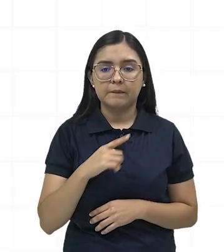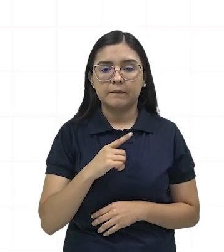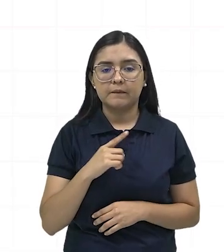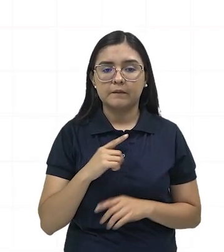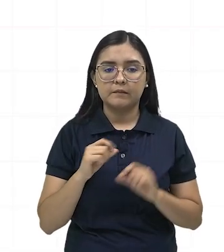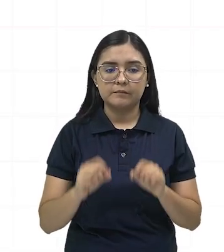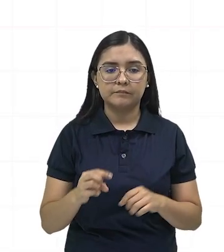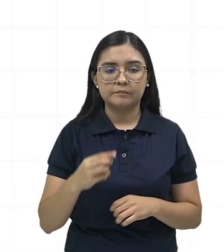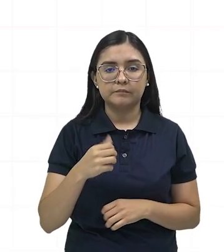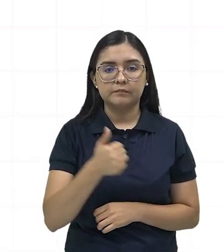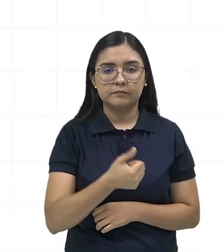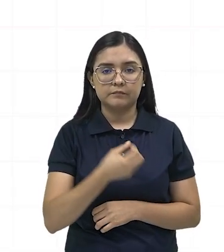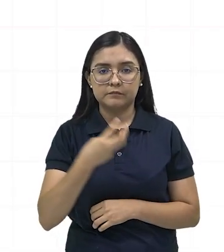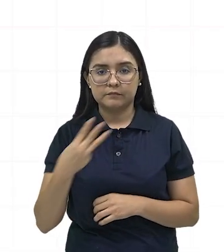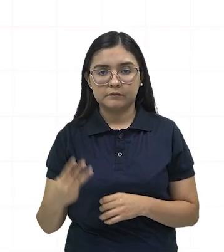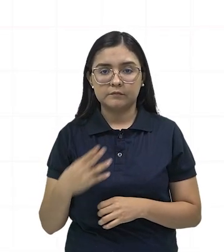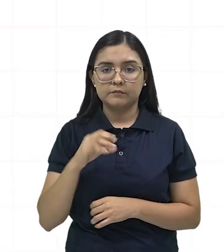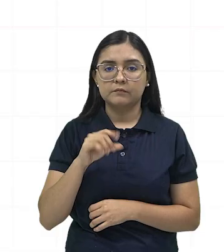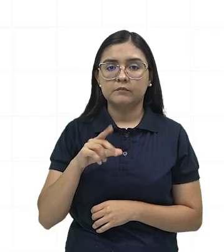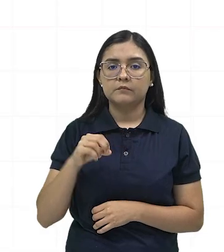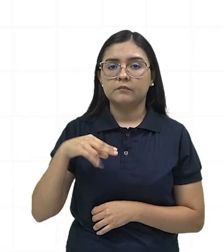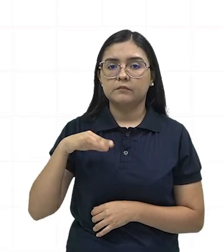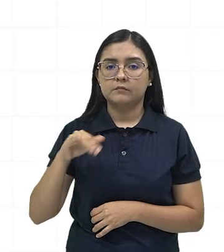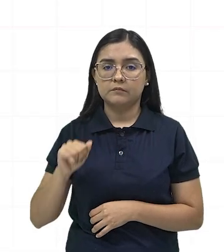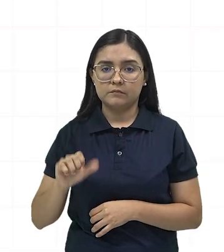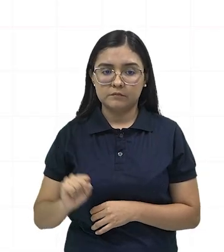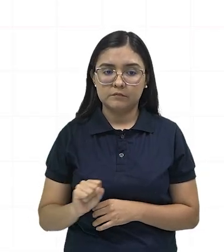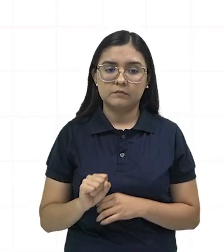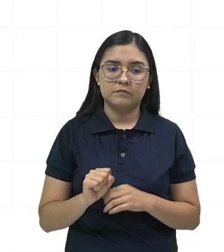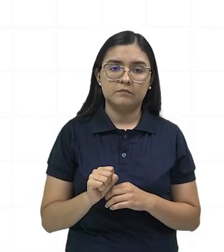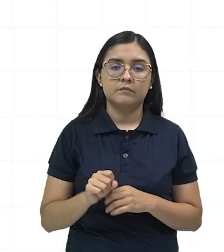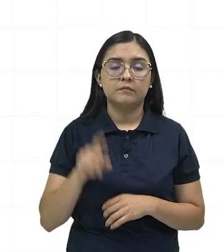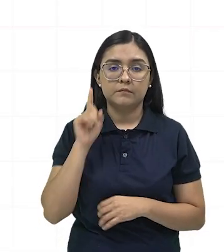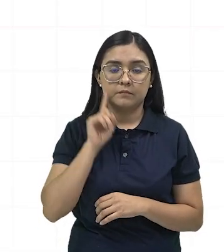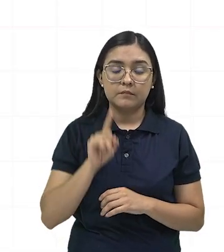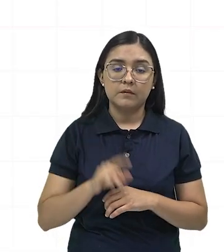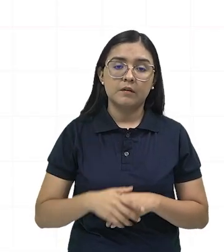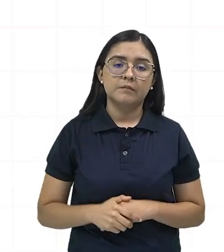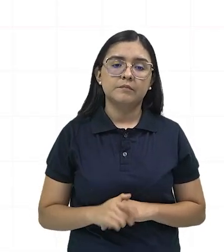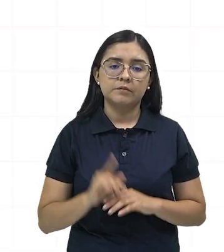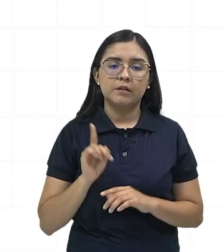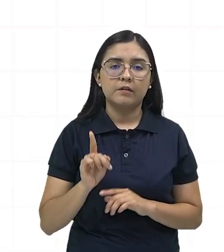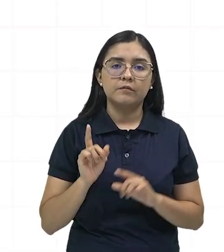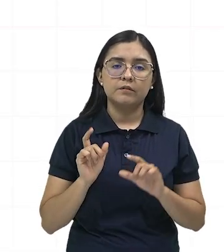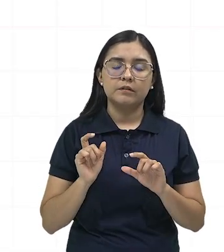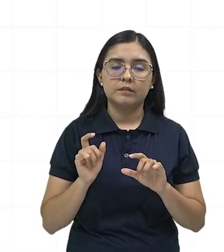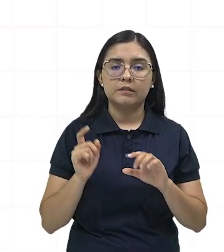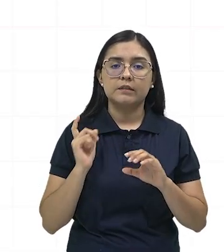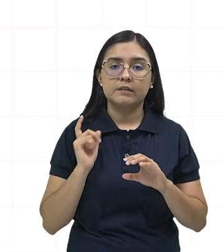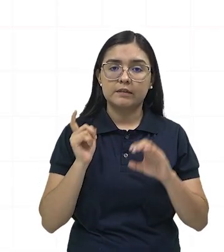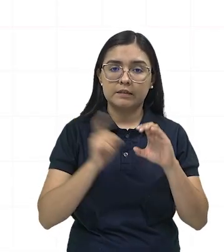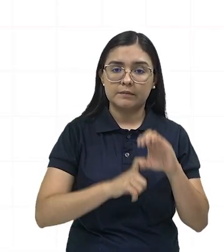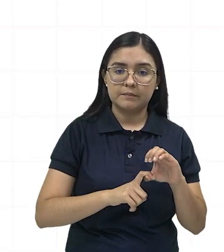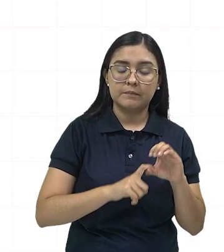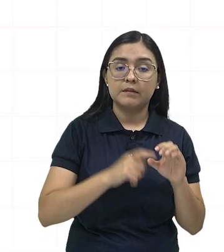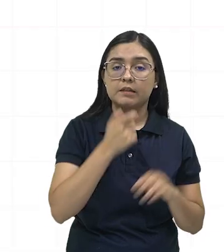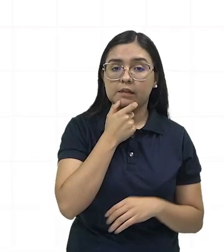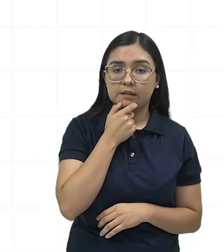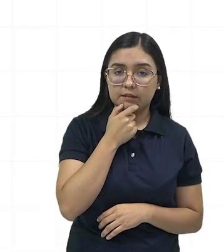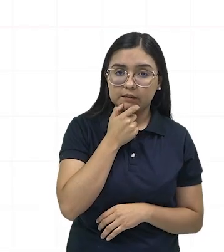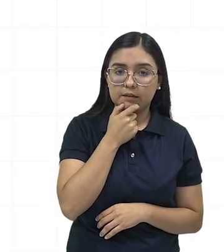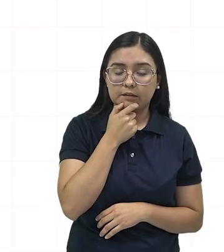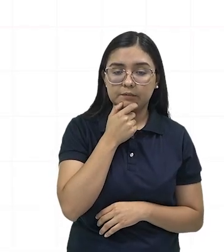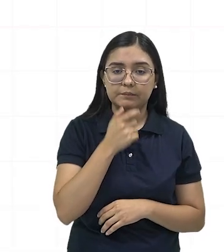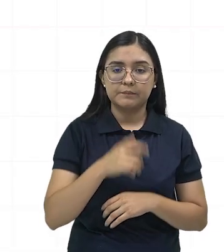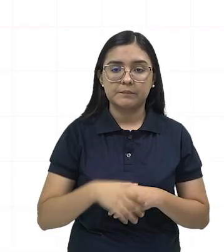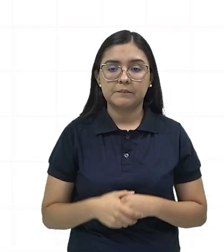13 colônias inglesas. E como diz o nome, né, estavam ali dependentes da Inglaterra, que